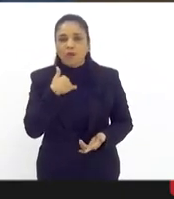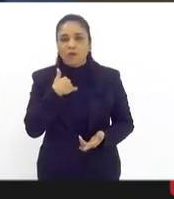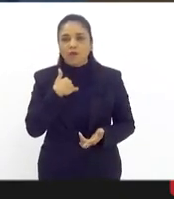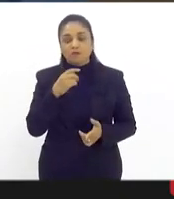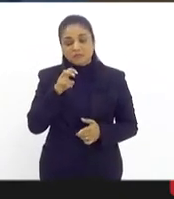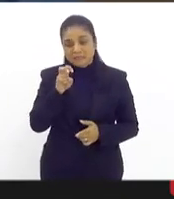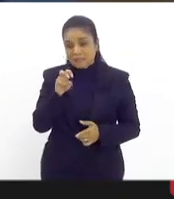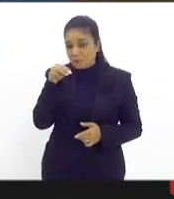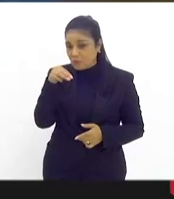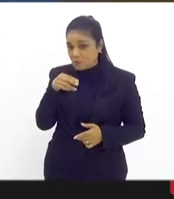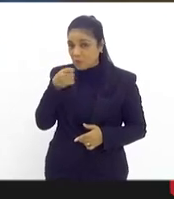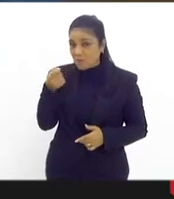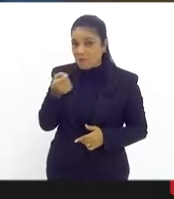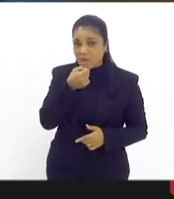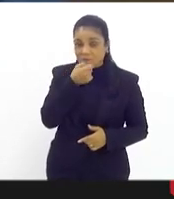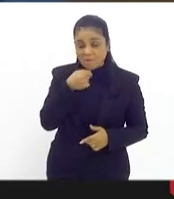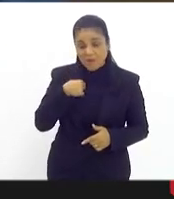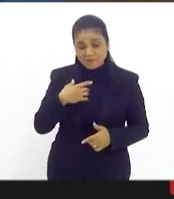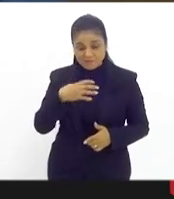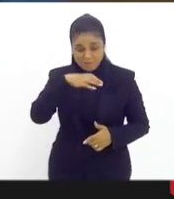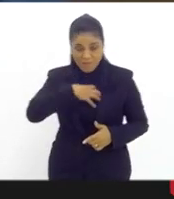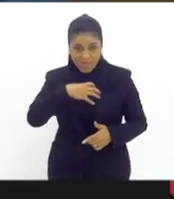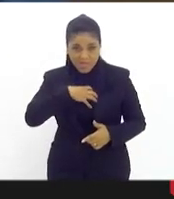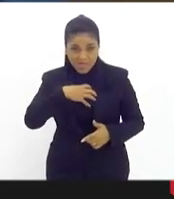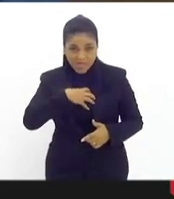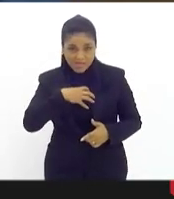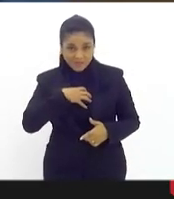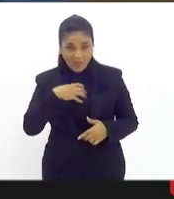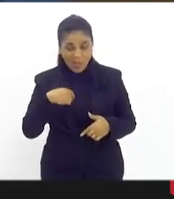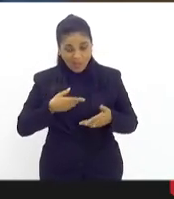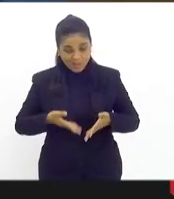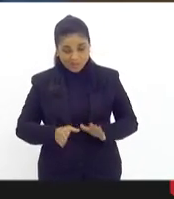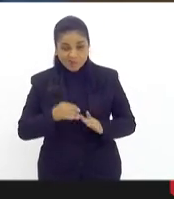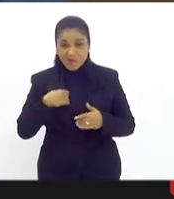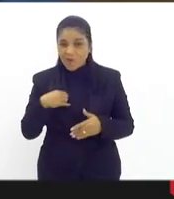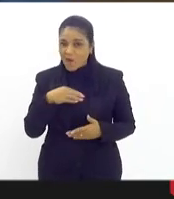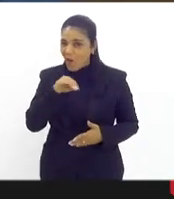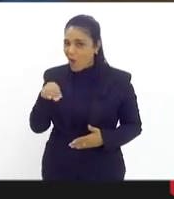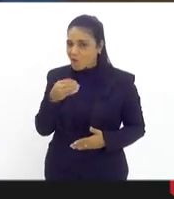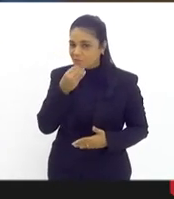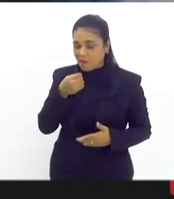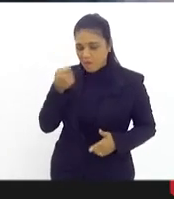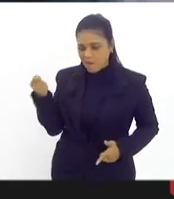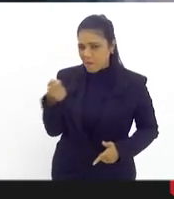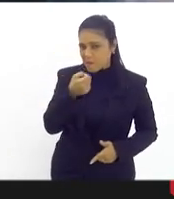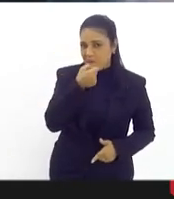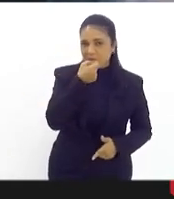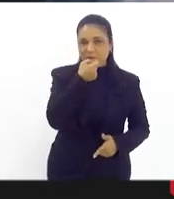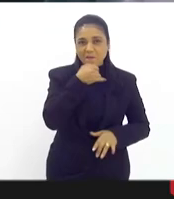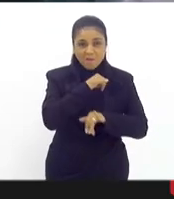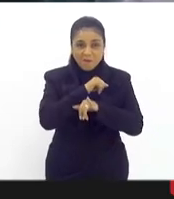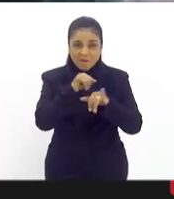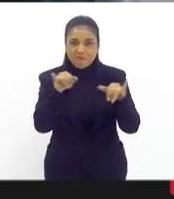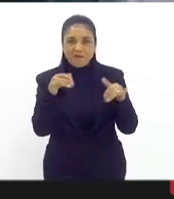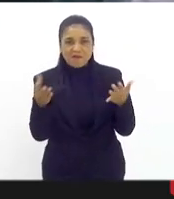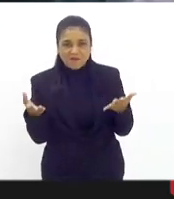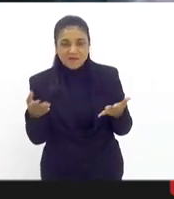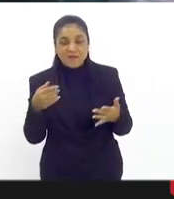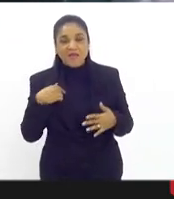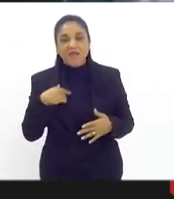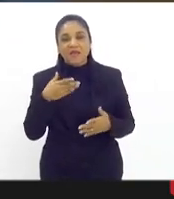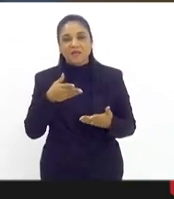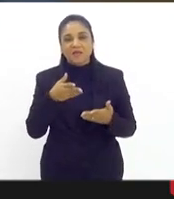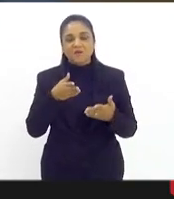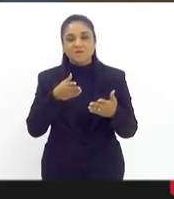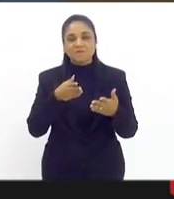falar 5 minutos. Baiano sabe como é que é, né? Baiano, você dá uma chance, o bicho gosta de falar. Eu não, mas você está muito bem. Eu passei muito do